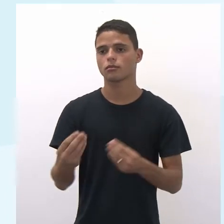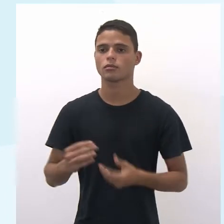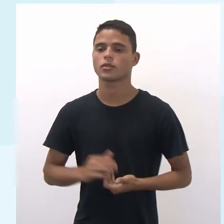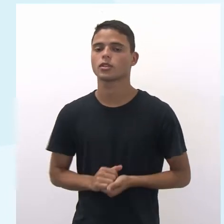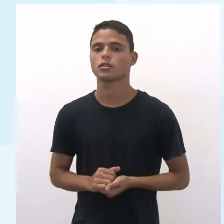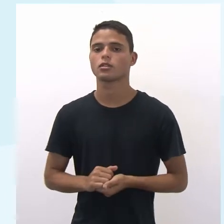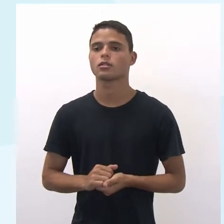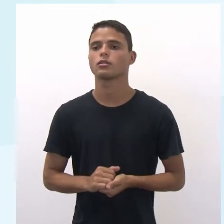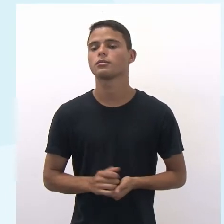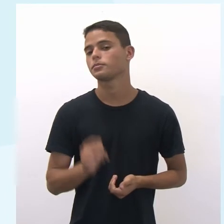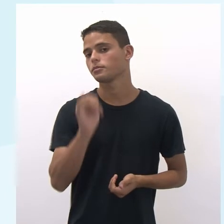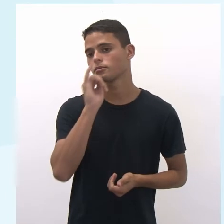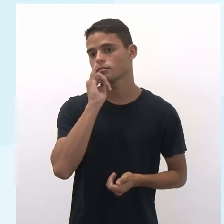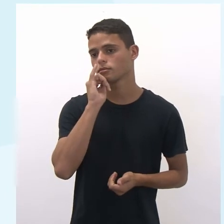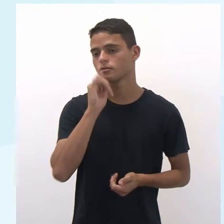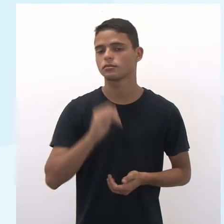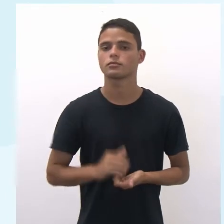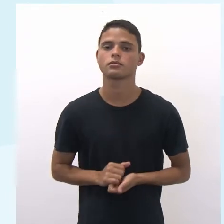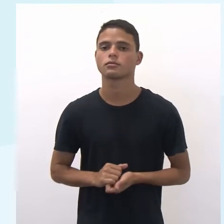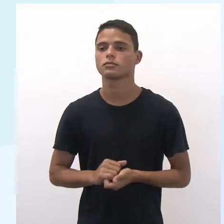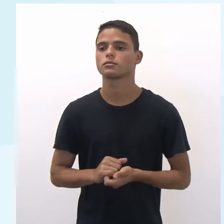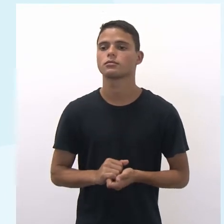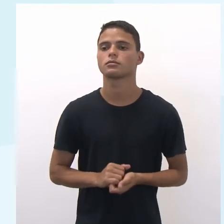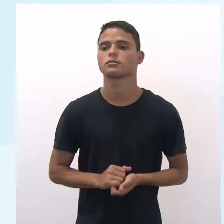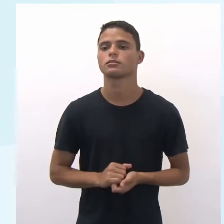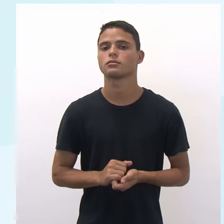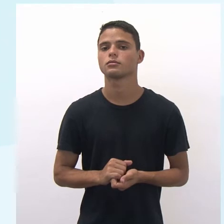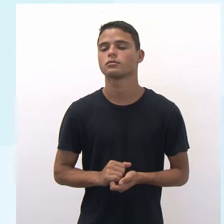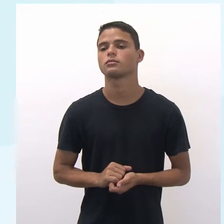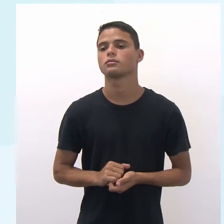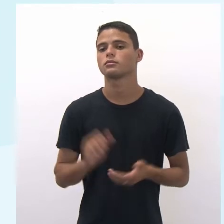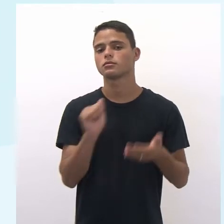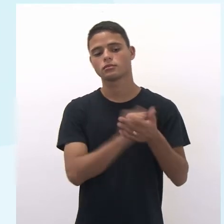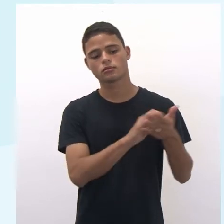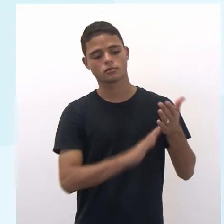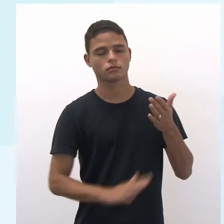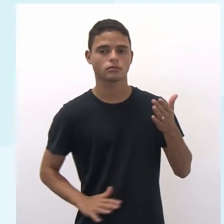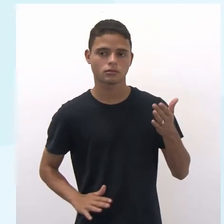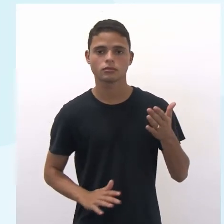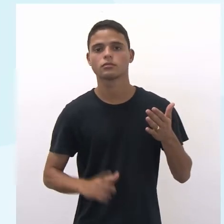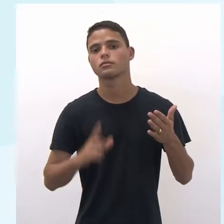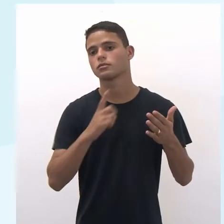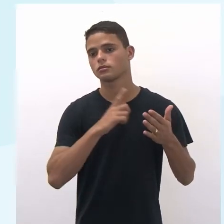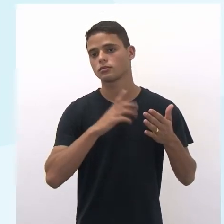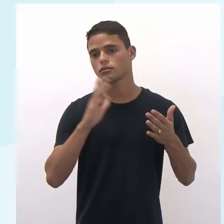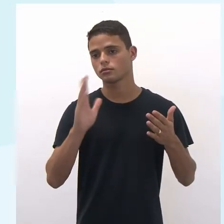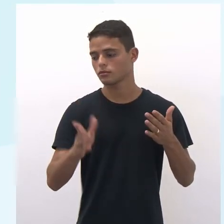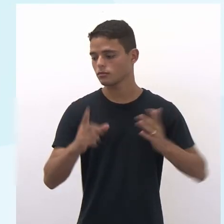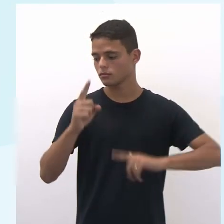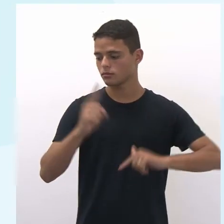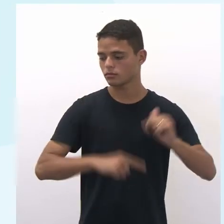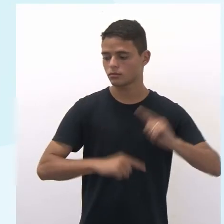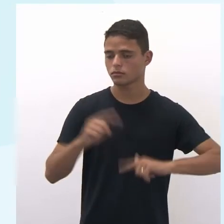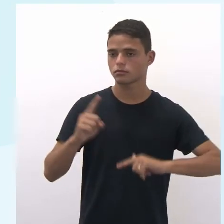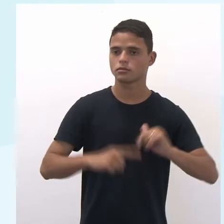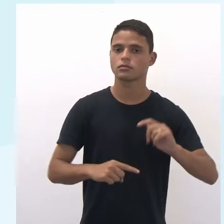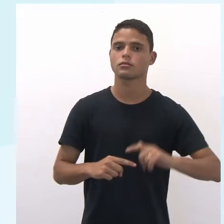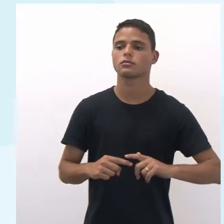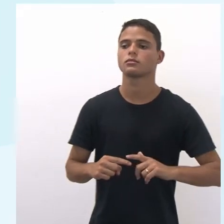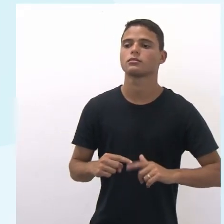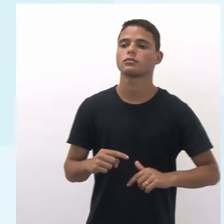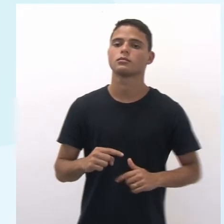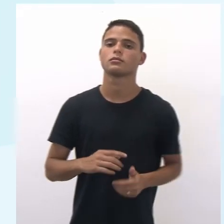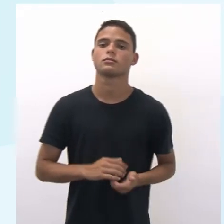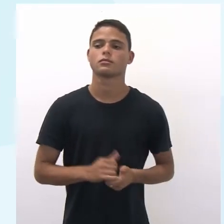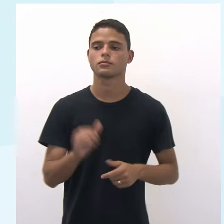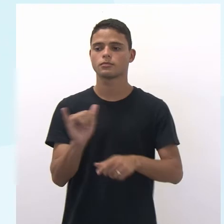Veja, por exemplo, que no caso aqui da atividade já tem um material e veja, um vídeo que está lá